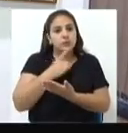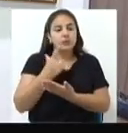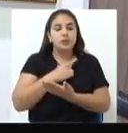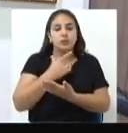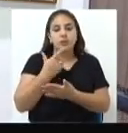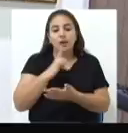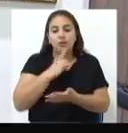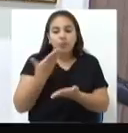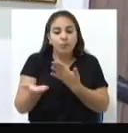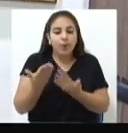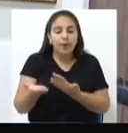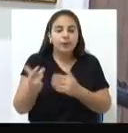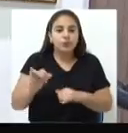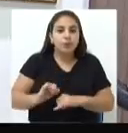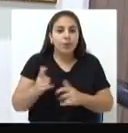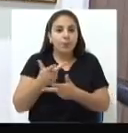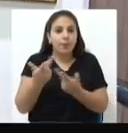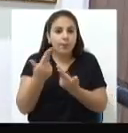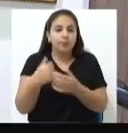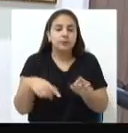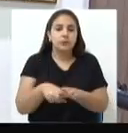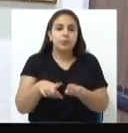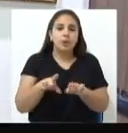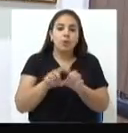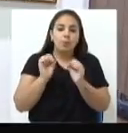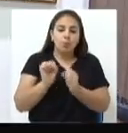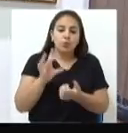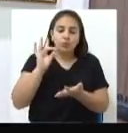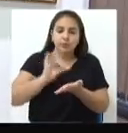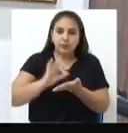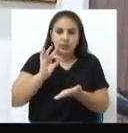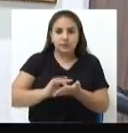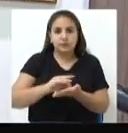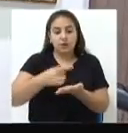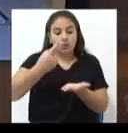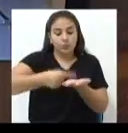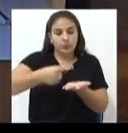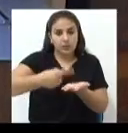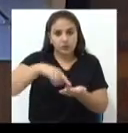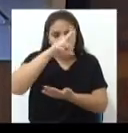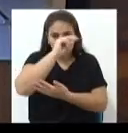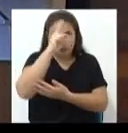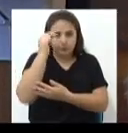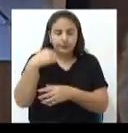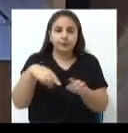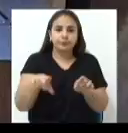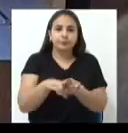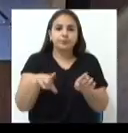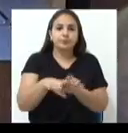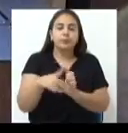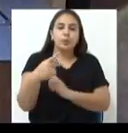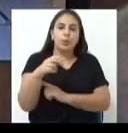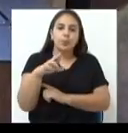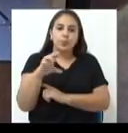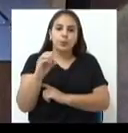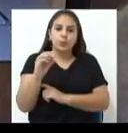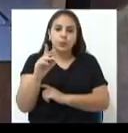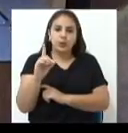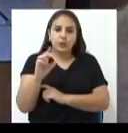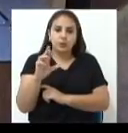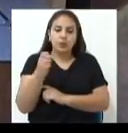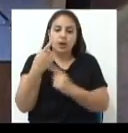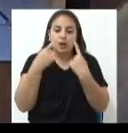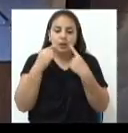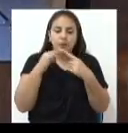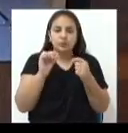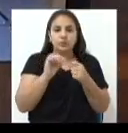poder garantir aquilo que foi acordado através de um contrato com o município. Para o procurador do município, as denúncias